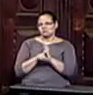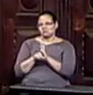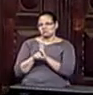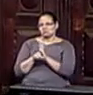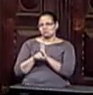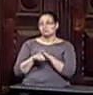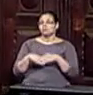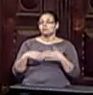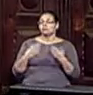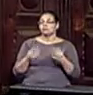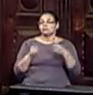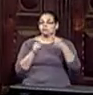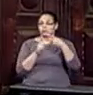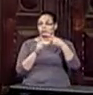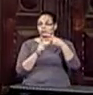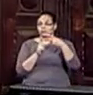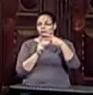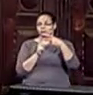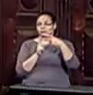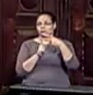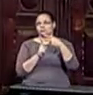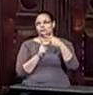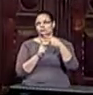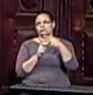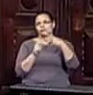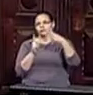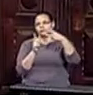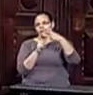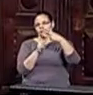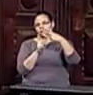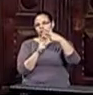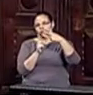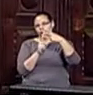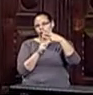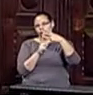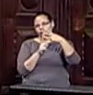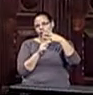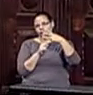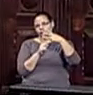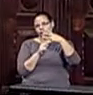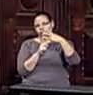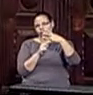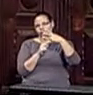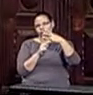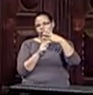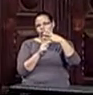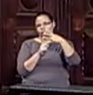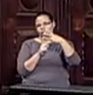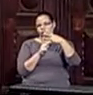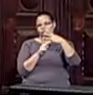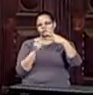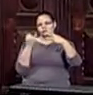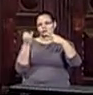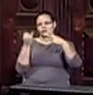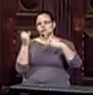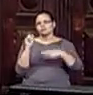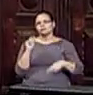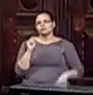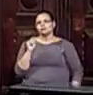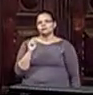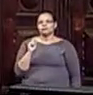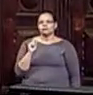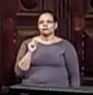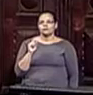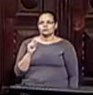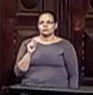Então, esse é o segundo aspecto. O terceiro aspecto, irrelevante, é o